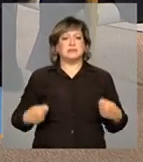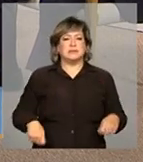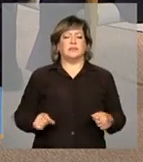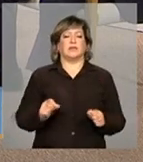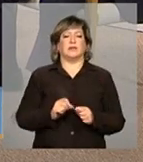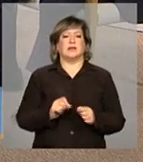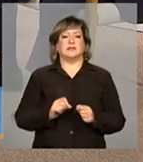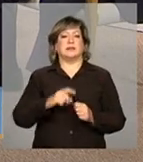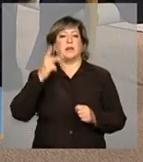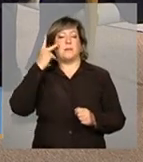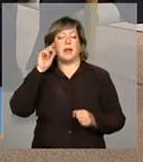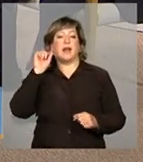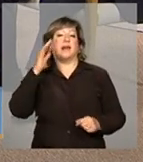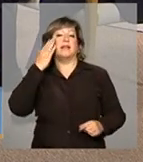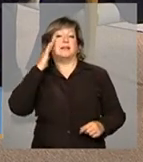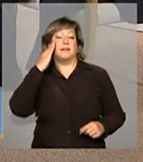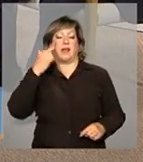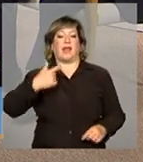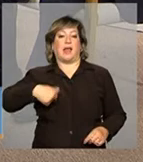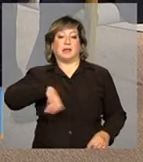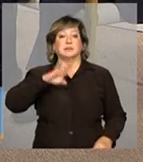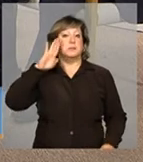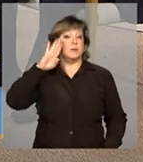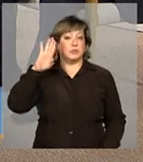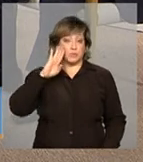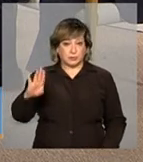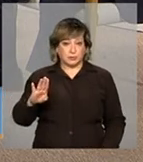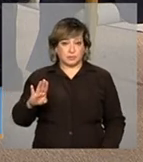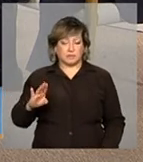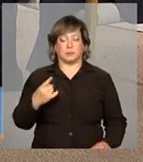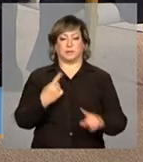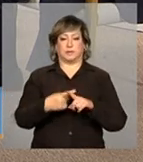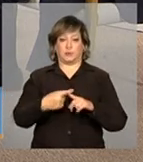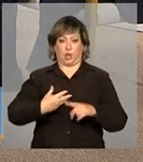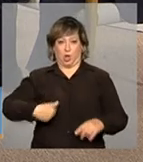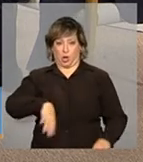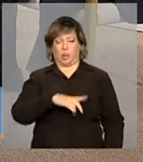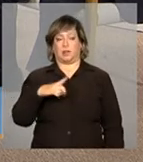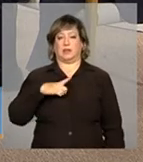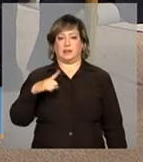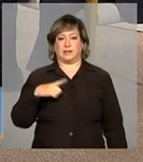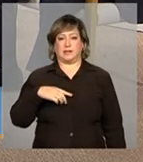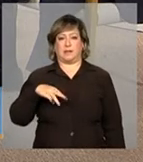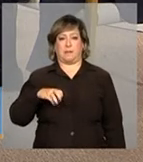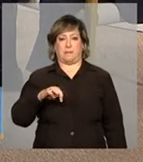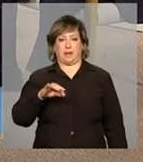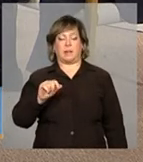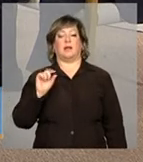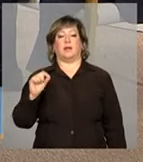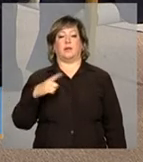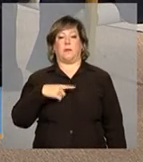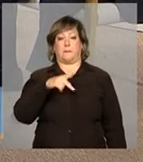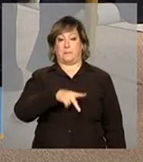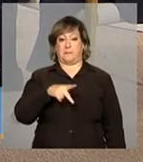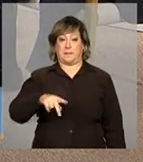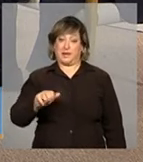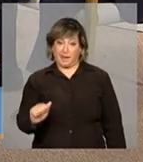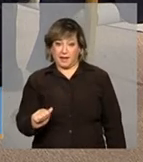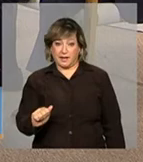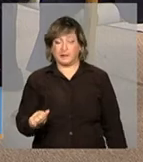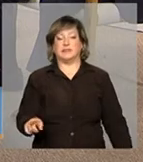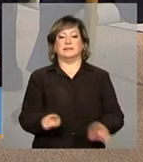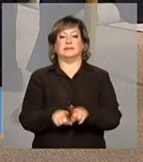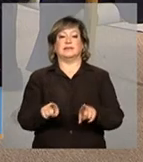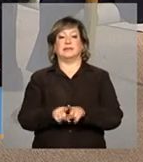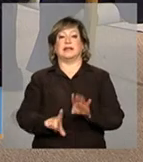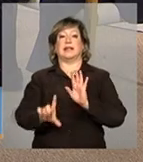essas o cidades é uma vez que a gente tem as metas do Plano plurianual PPA né e